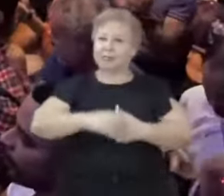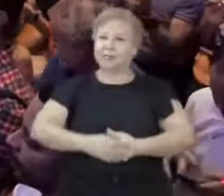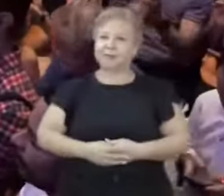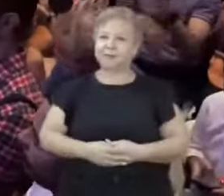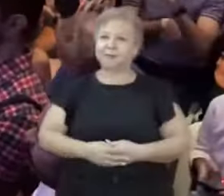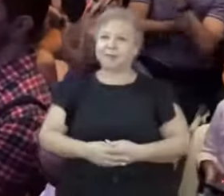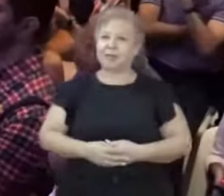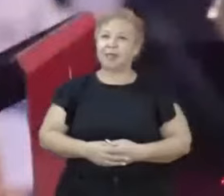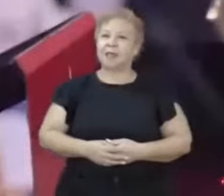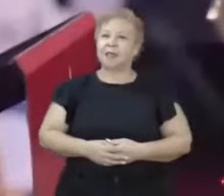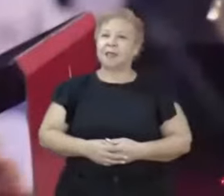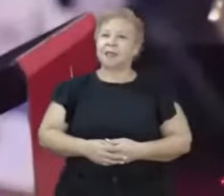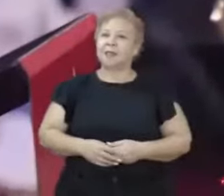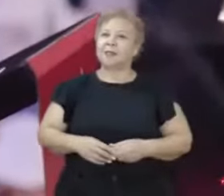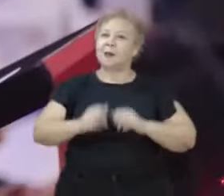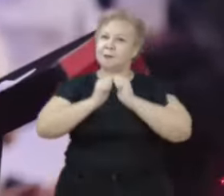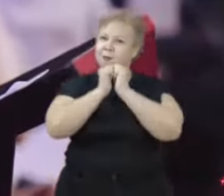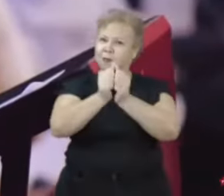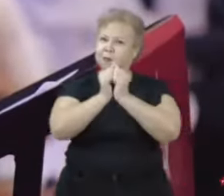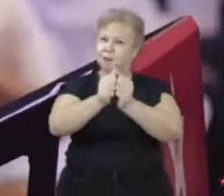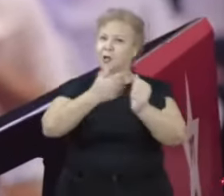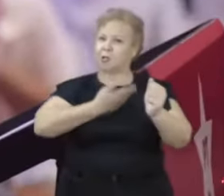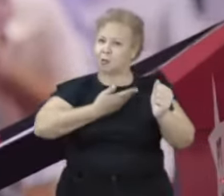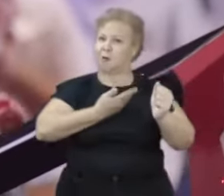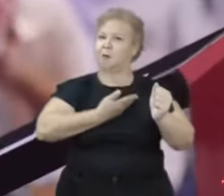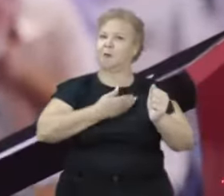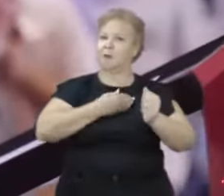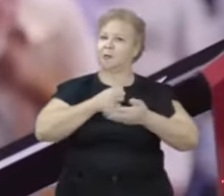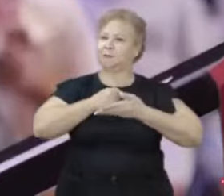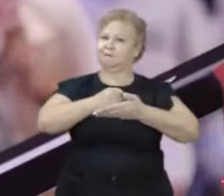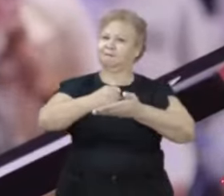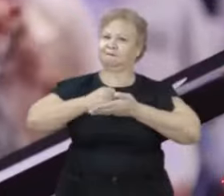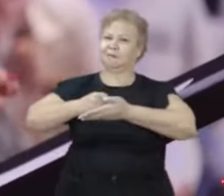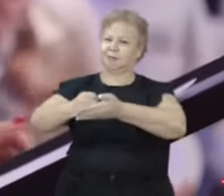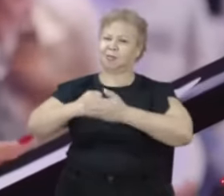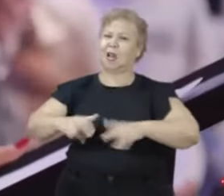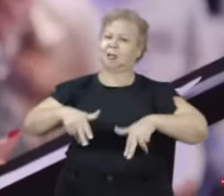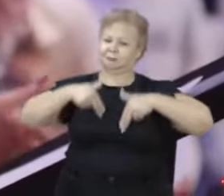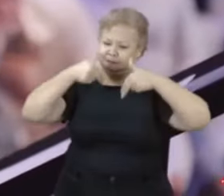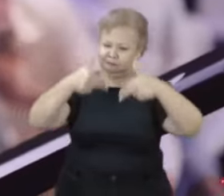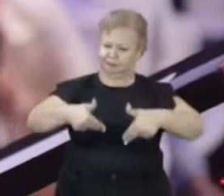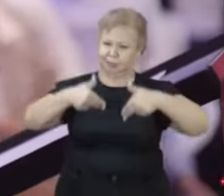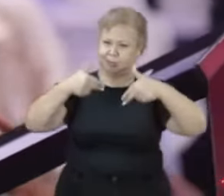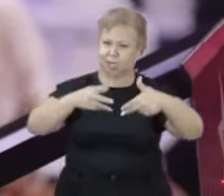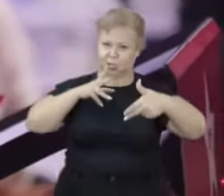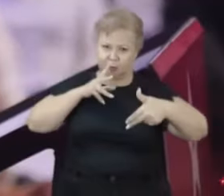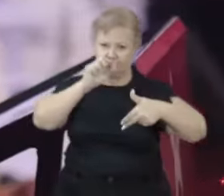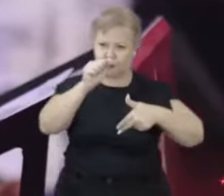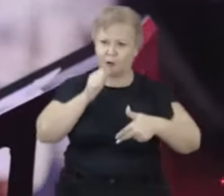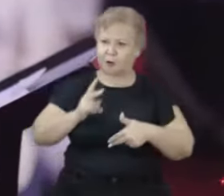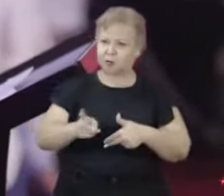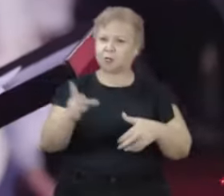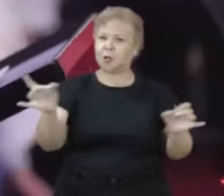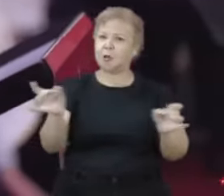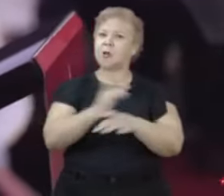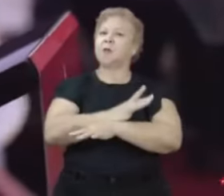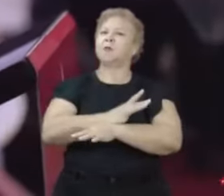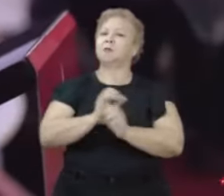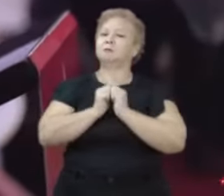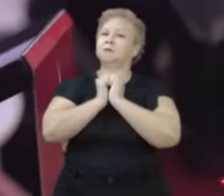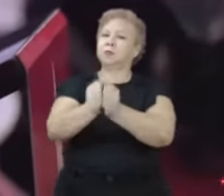Contem comigo como parceira solidária, parceira militante, sempre pronta ao lado de